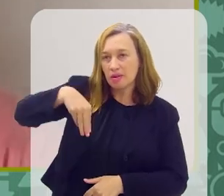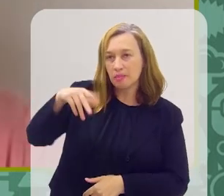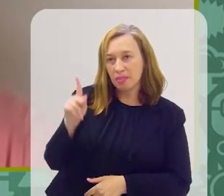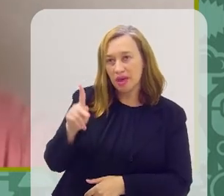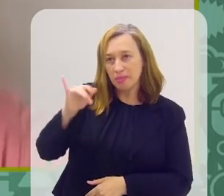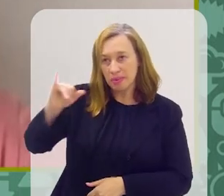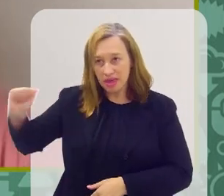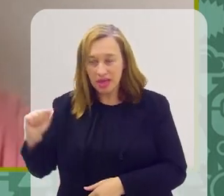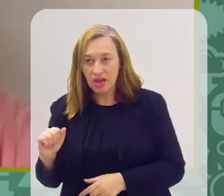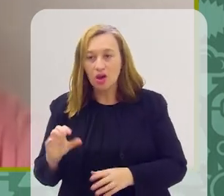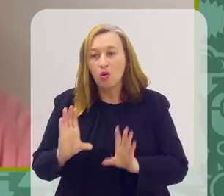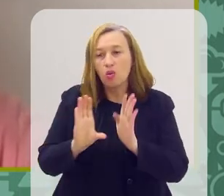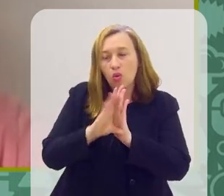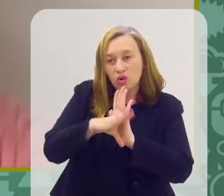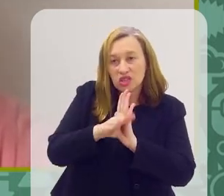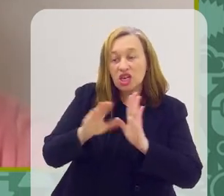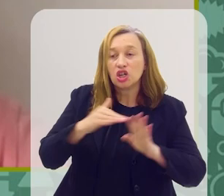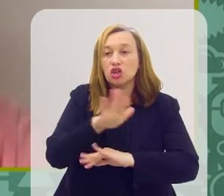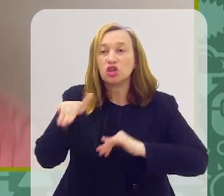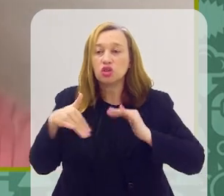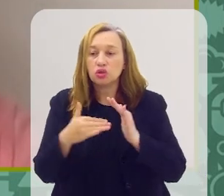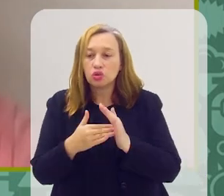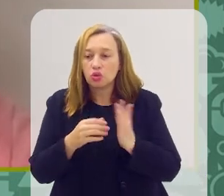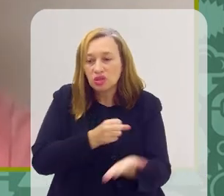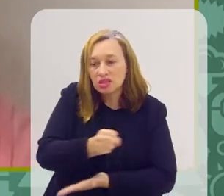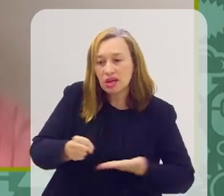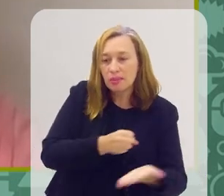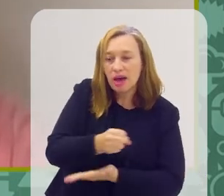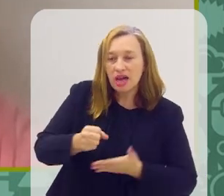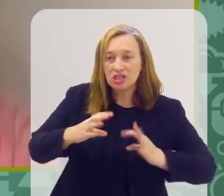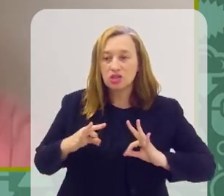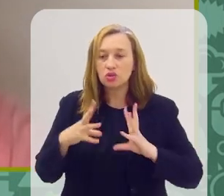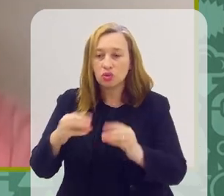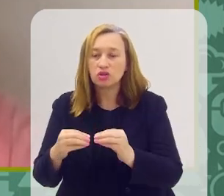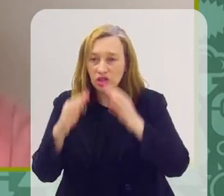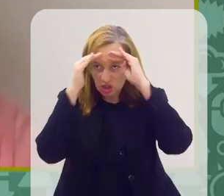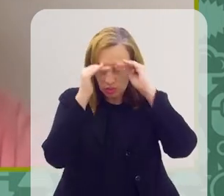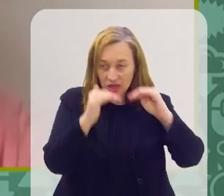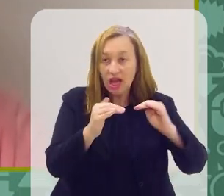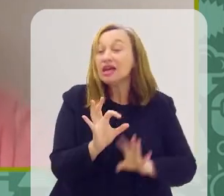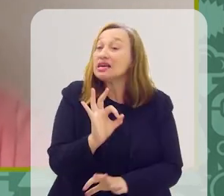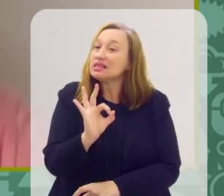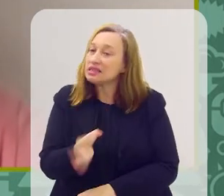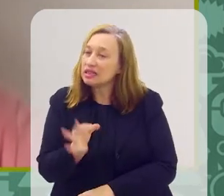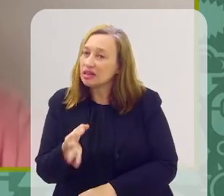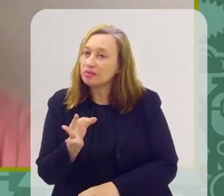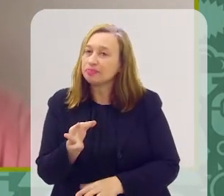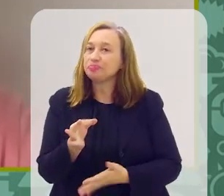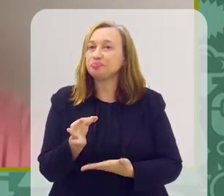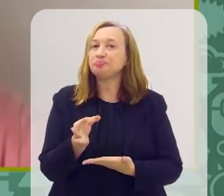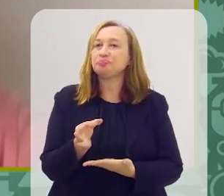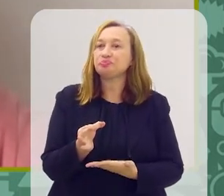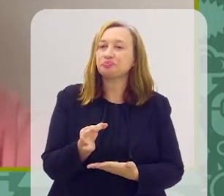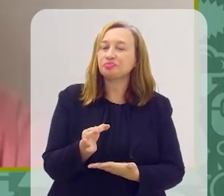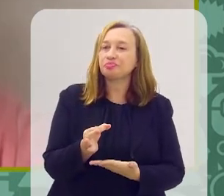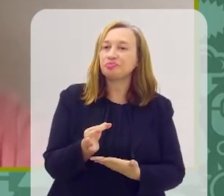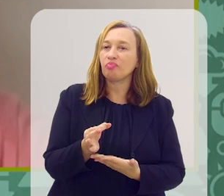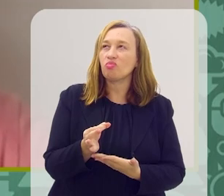é todo baseado nesse conceito, mostrar que todos os pares merecem ser respeitados. Obviamente, a gente